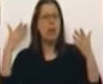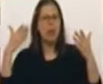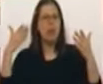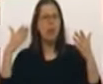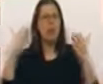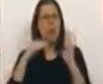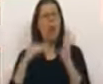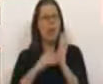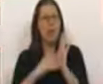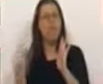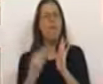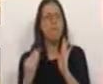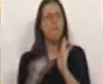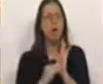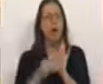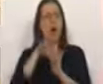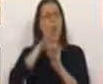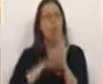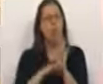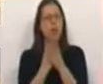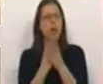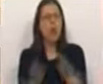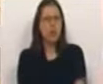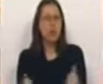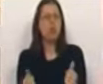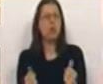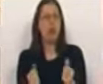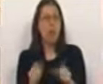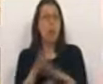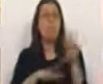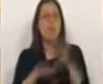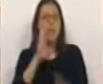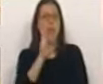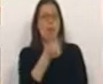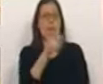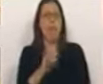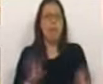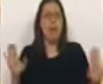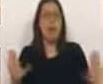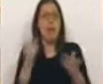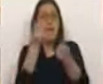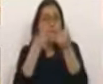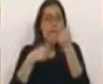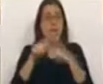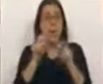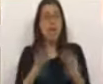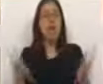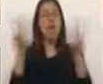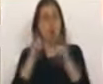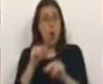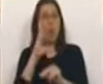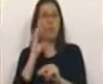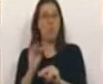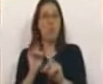que aliás inscreveram. Exatamente. Nas condições da resolução que aplicaram ao BES. A venda do novo